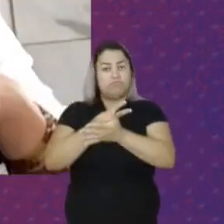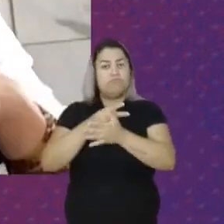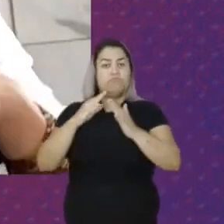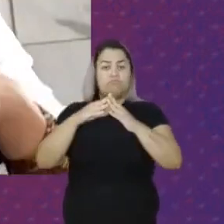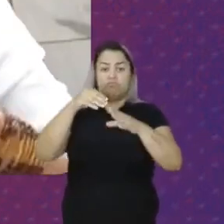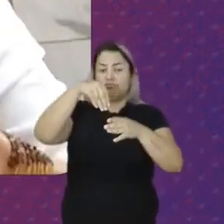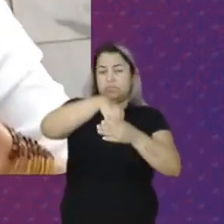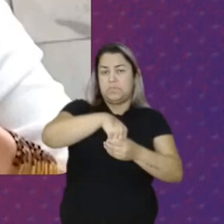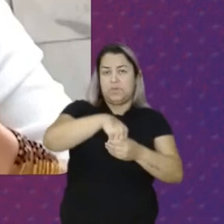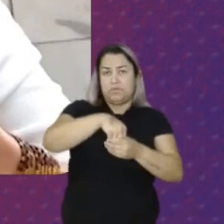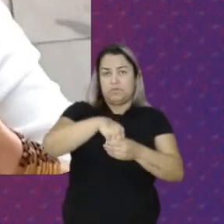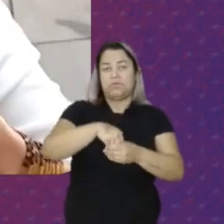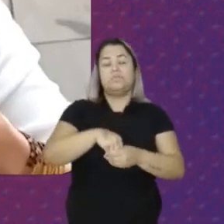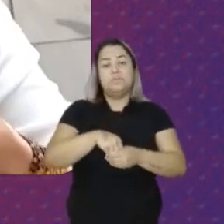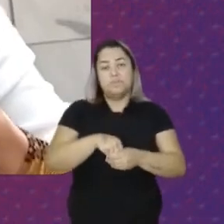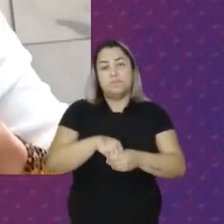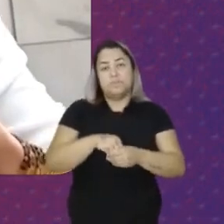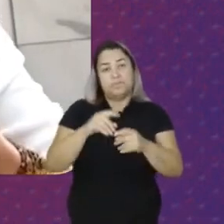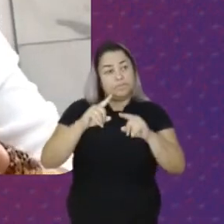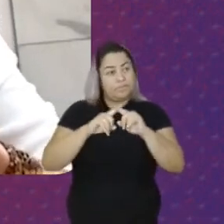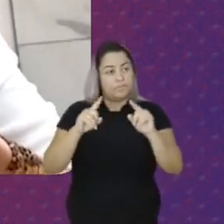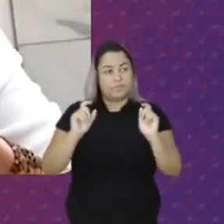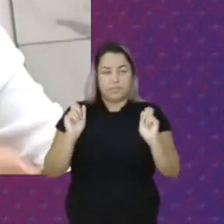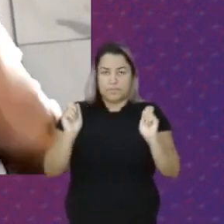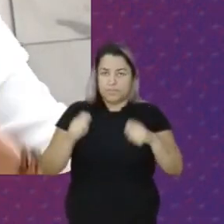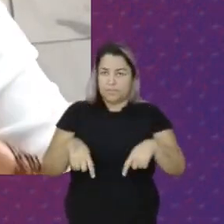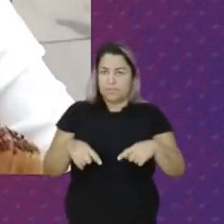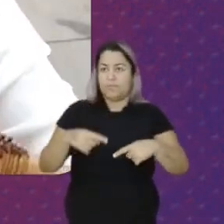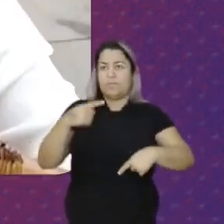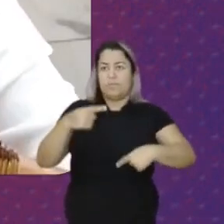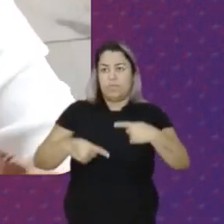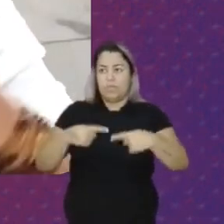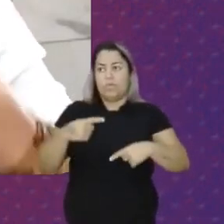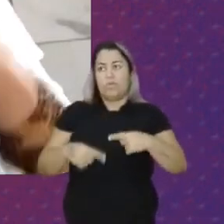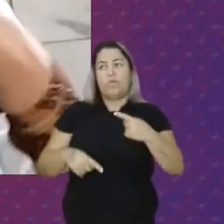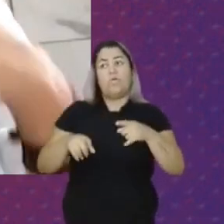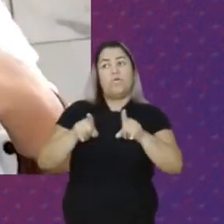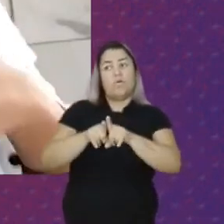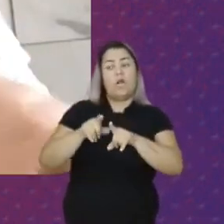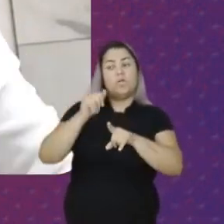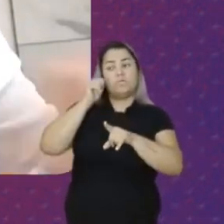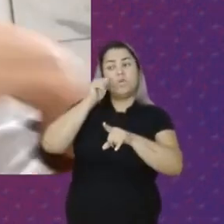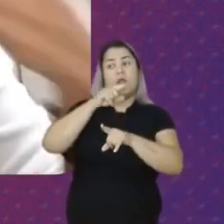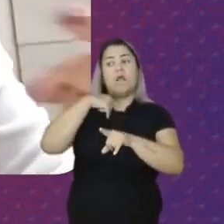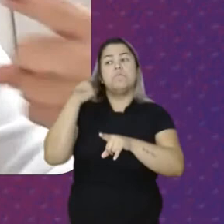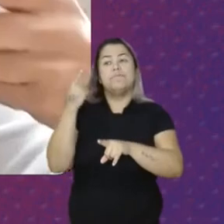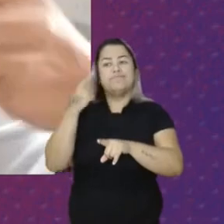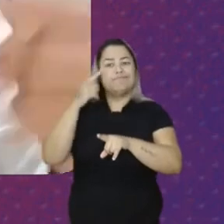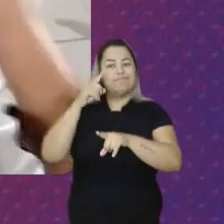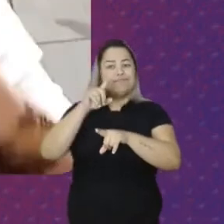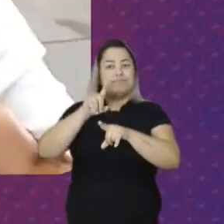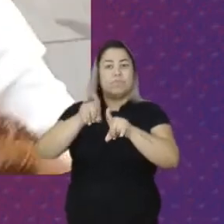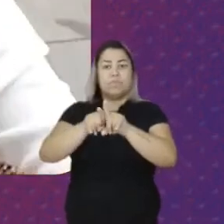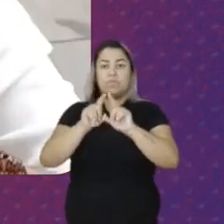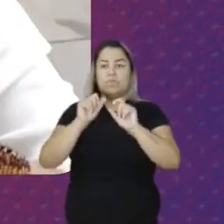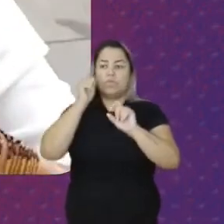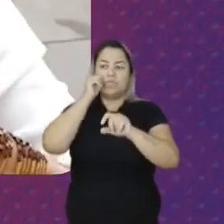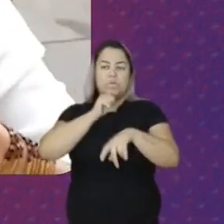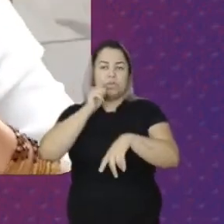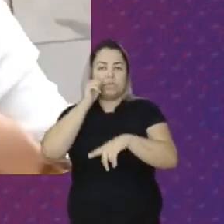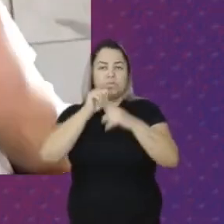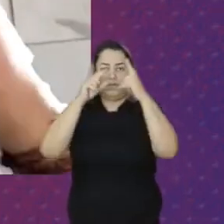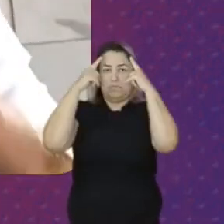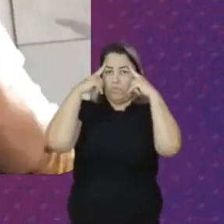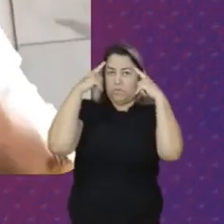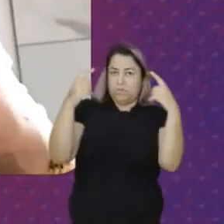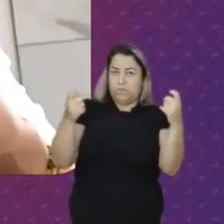domésticas. Mas a gente precisa começar a falar do feminicídio político. O feminicídio político, ele é uma resultante fatal dessas